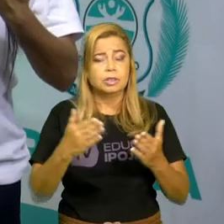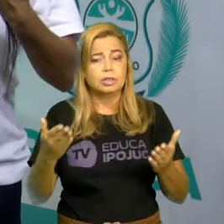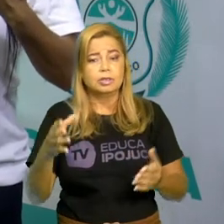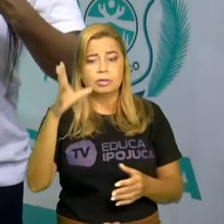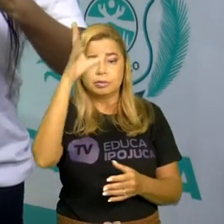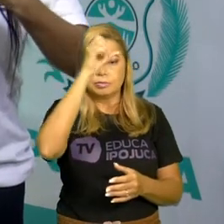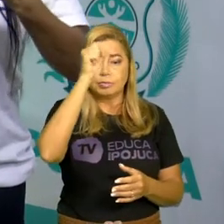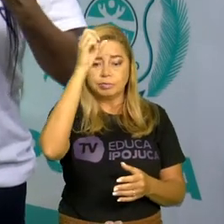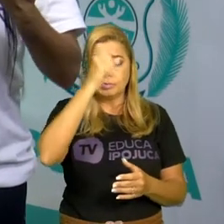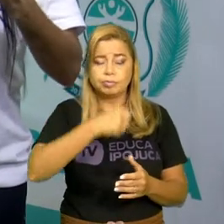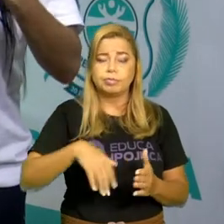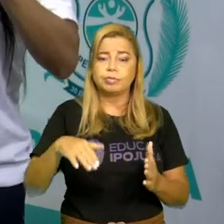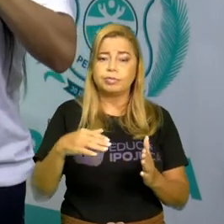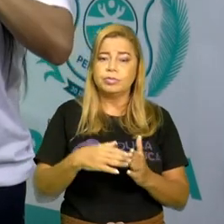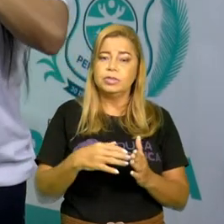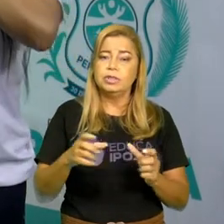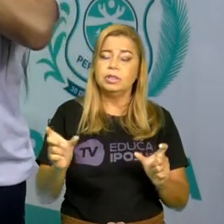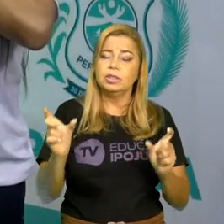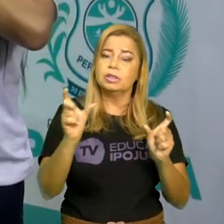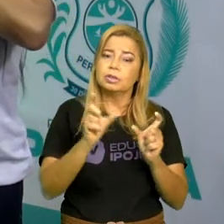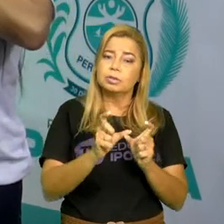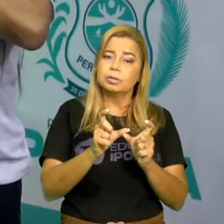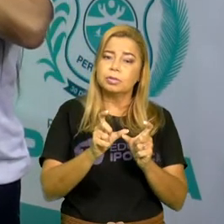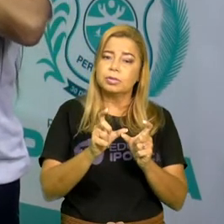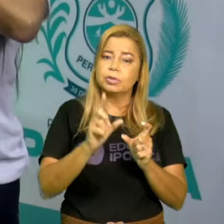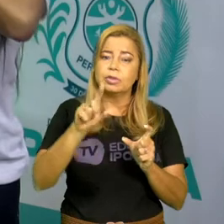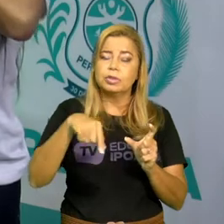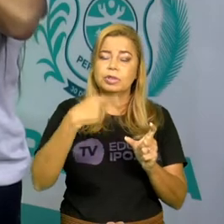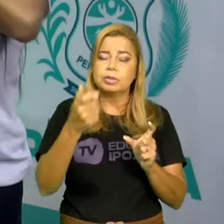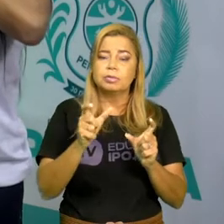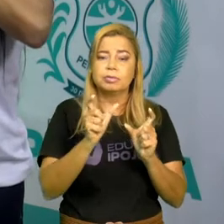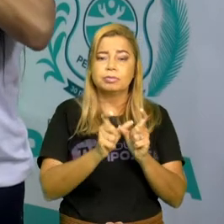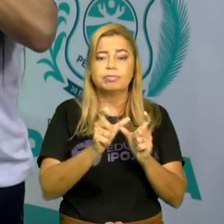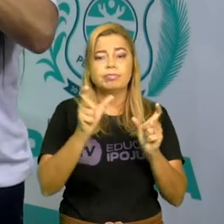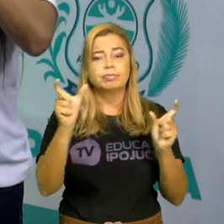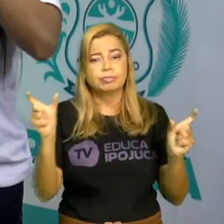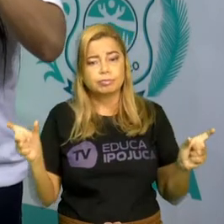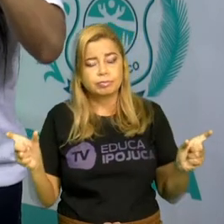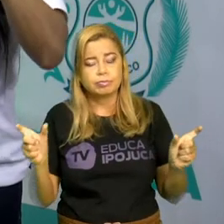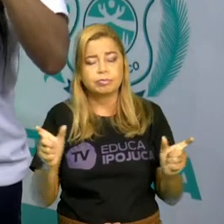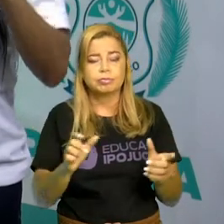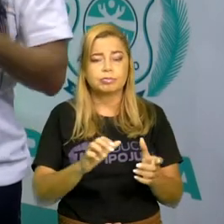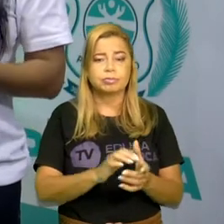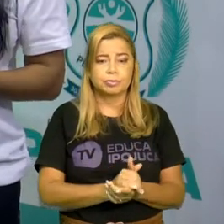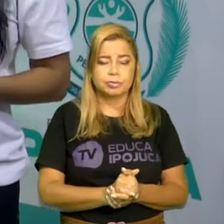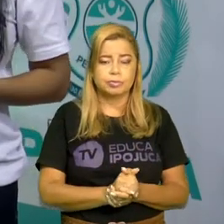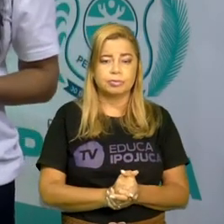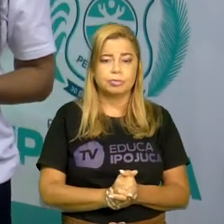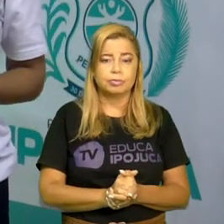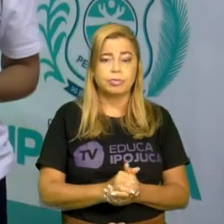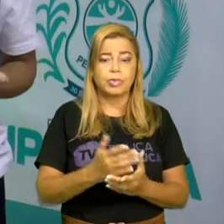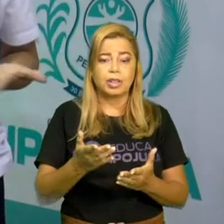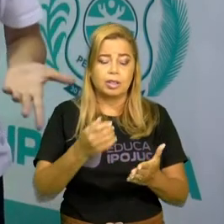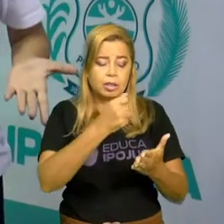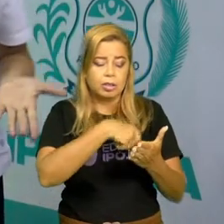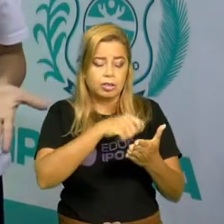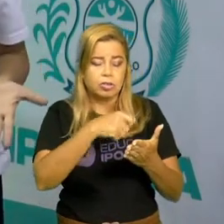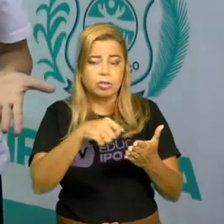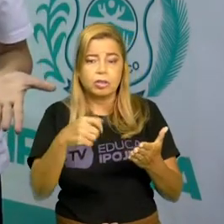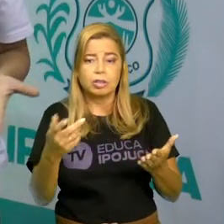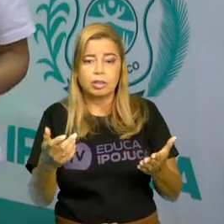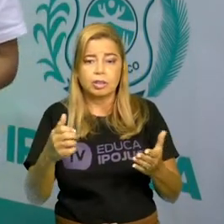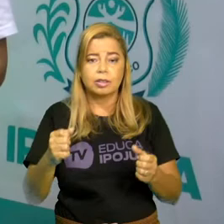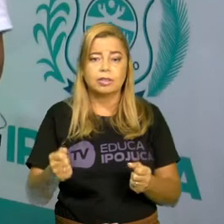com Pou número está aberto e a gente decompõe quando está decomposto a gente vai escrevendo da maneira